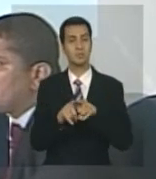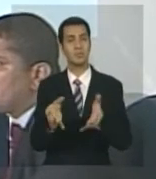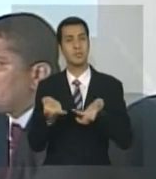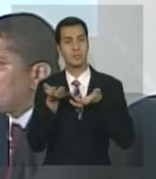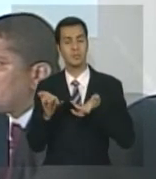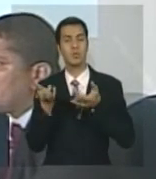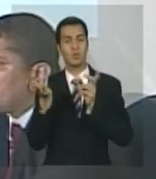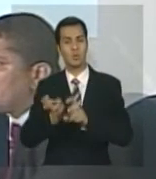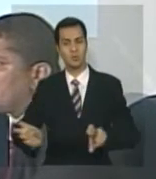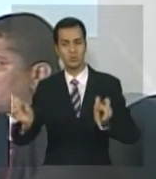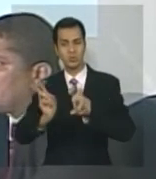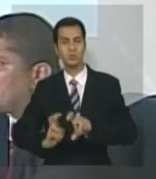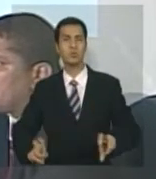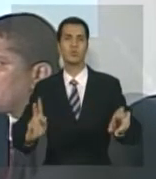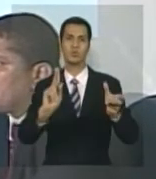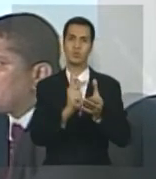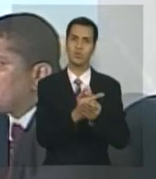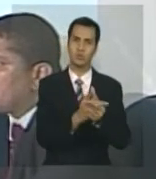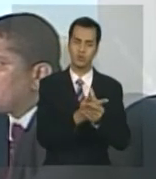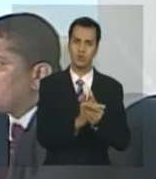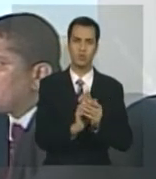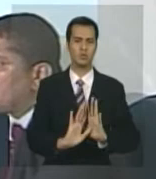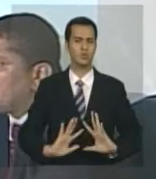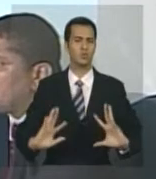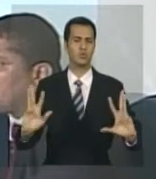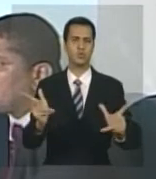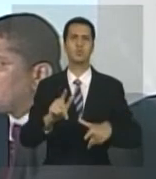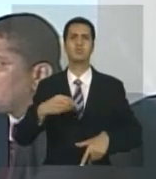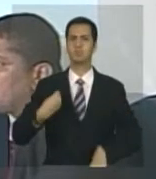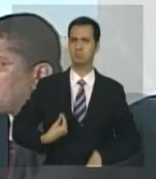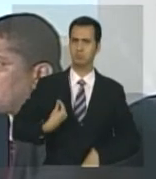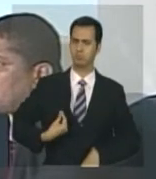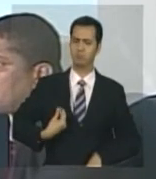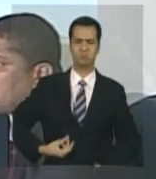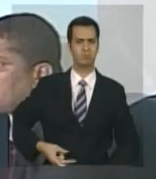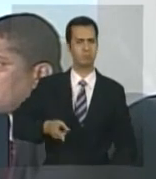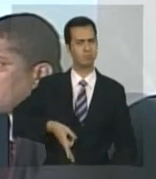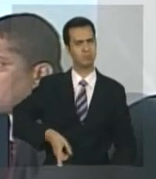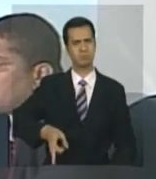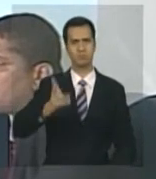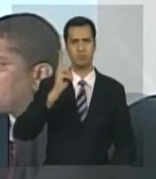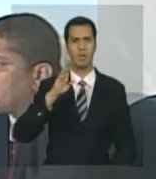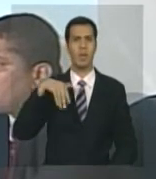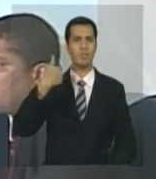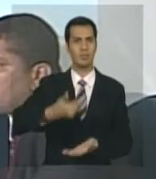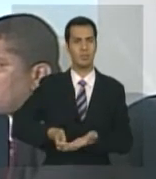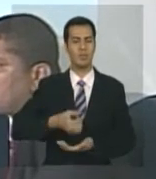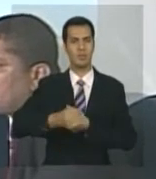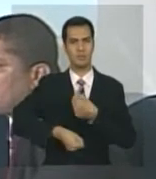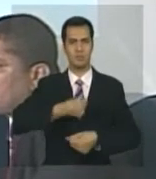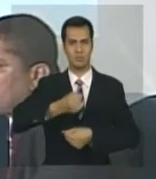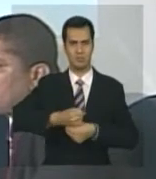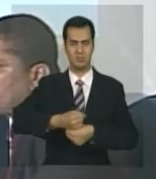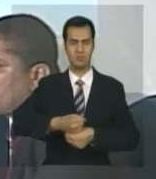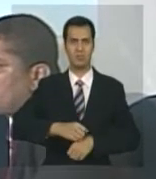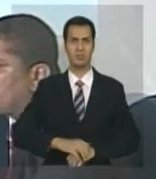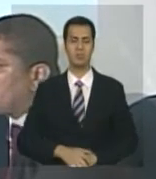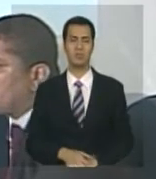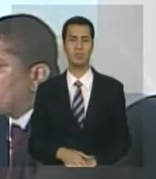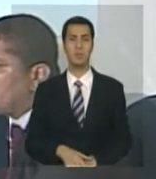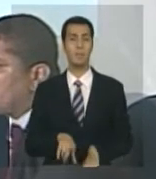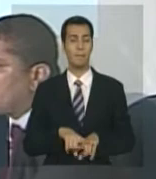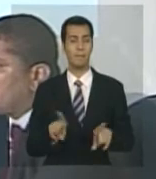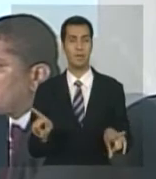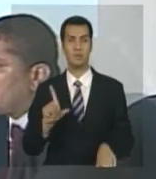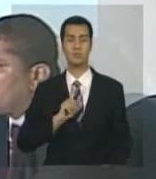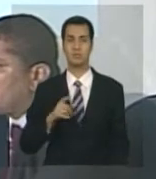em plena operação até o final do primeiro semestre do próximo ano. Mas ele já está funcionando ali na